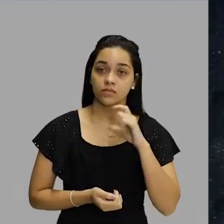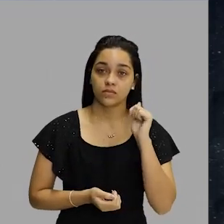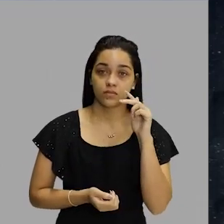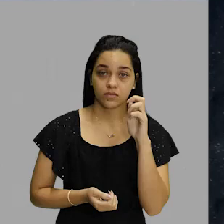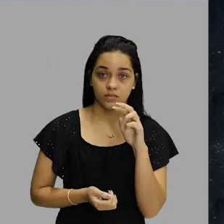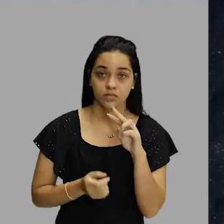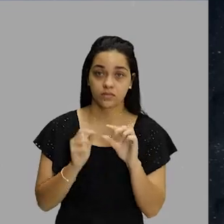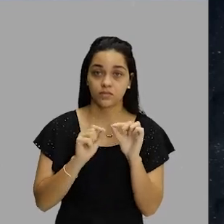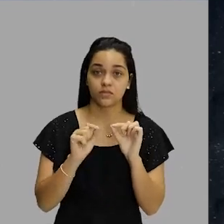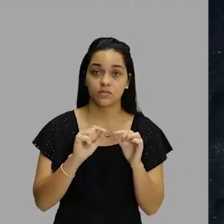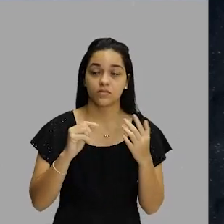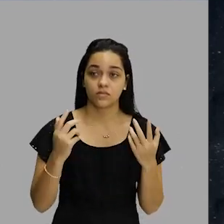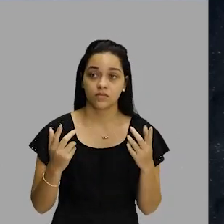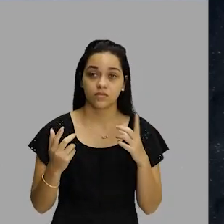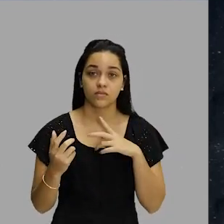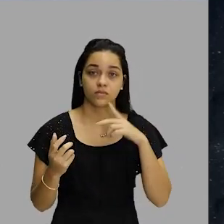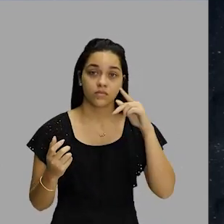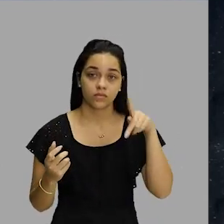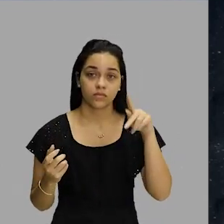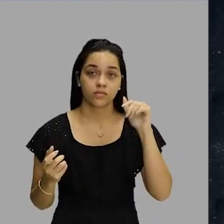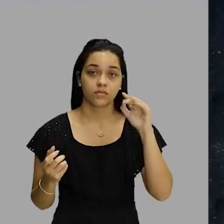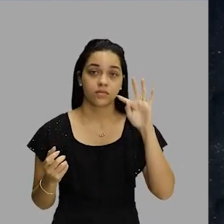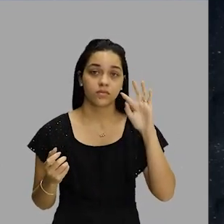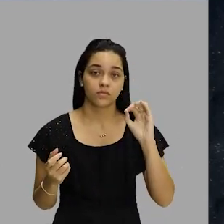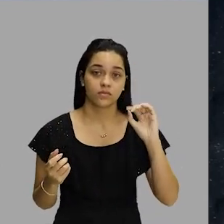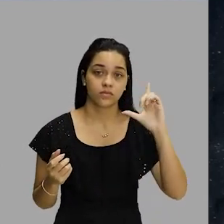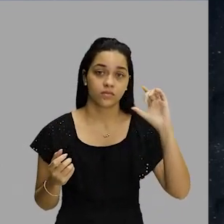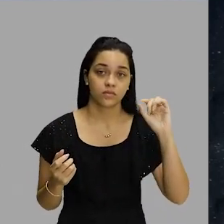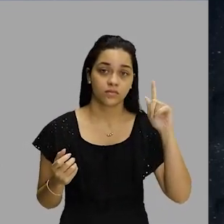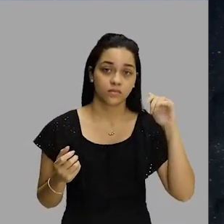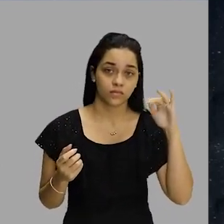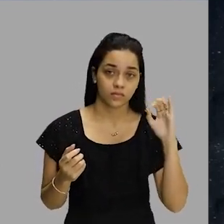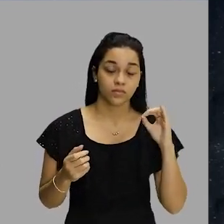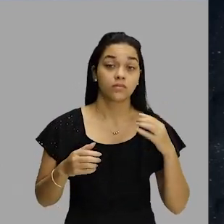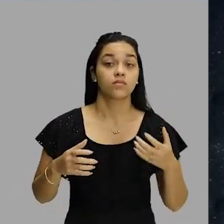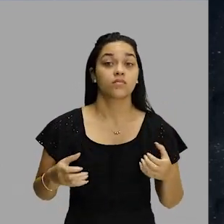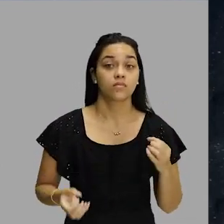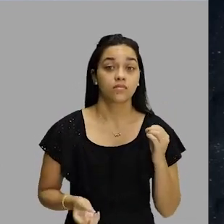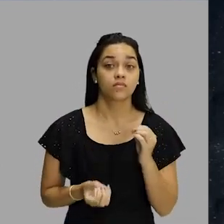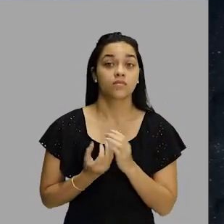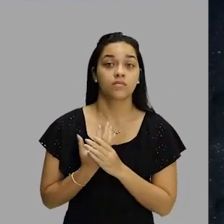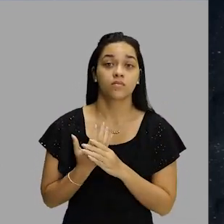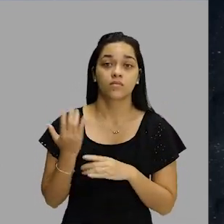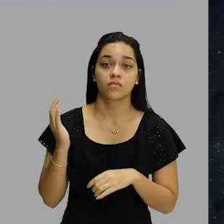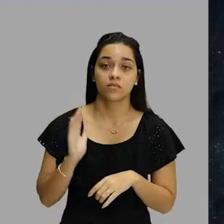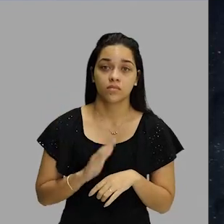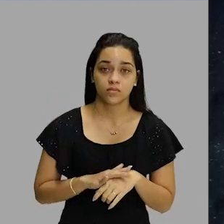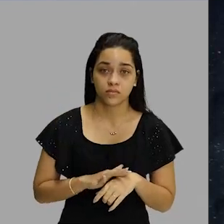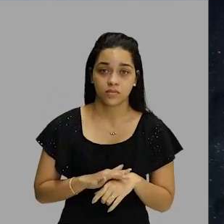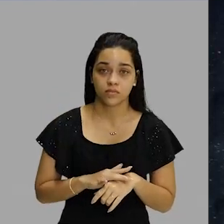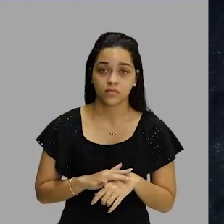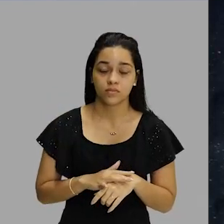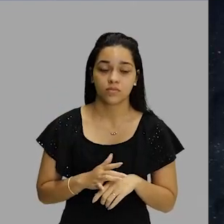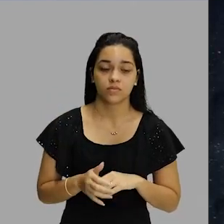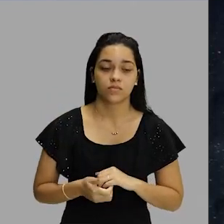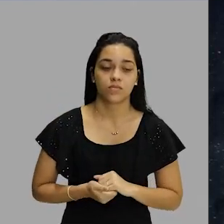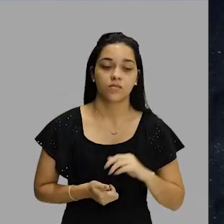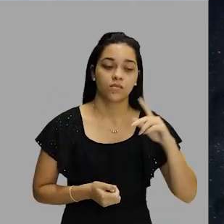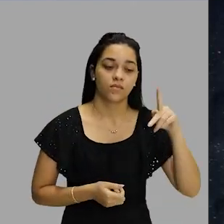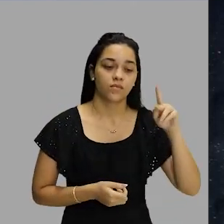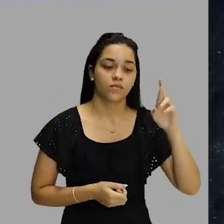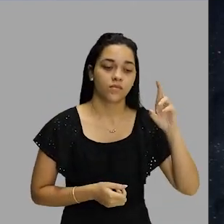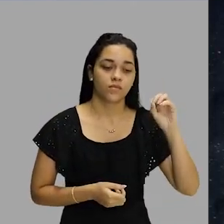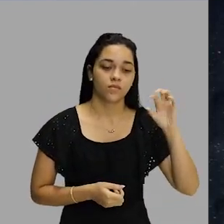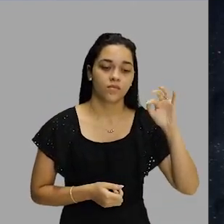é o agente patológico, né? É o que produz a doença, beleza?